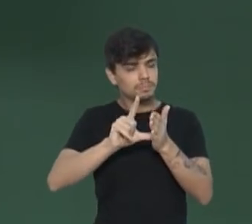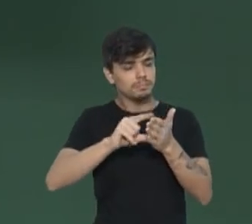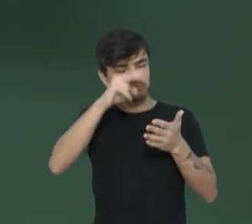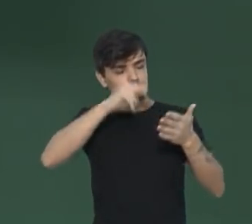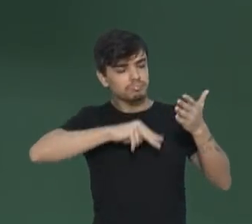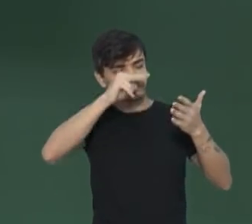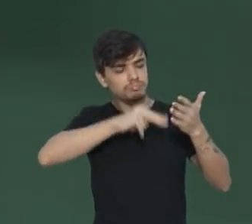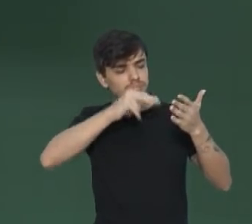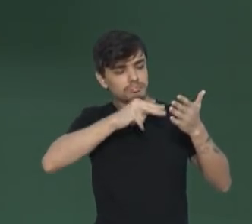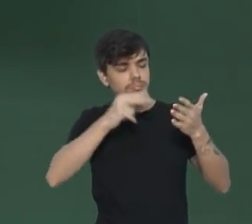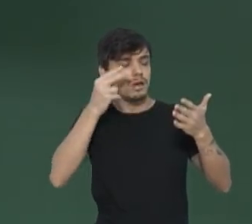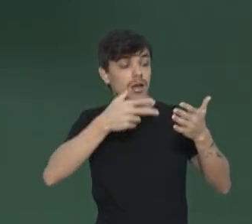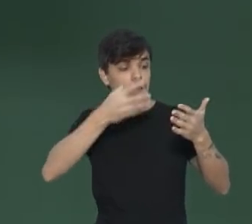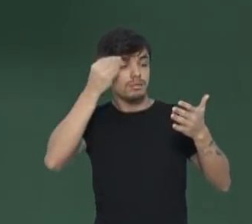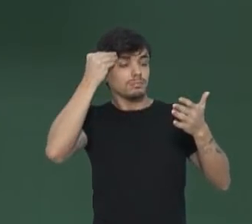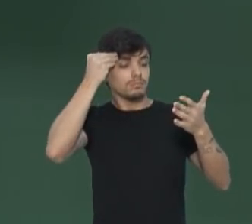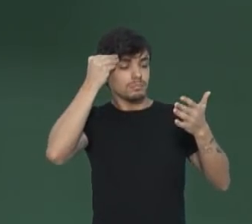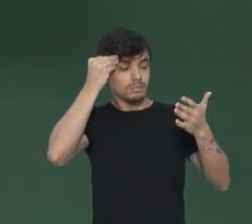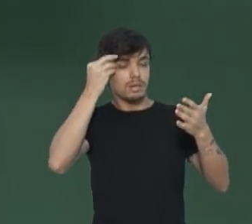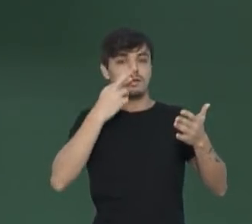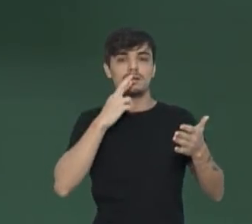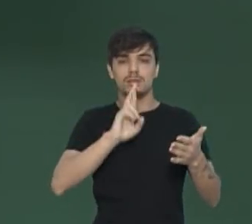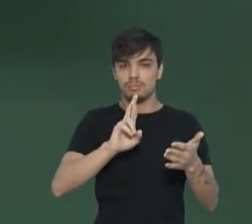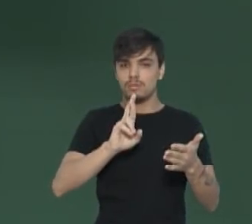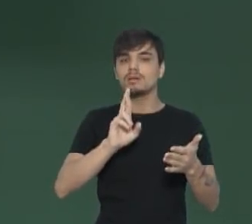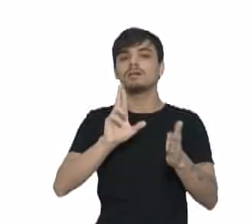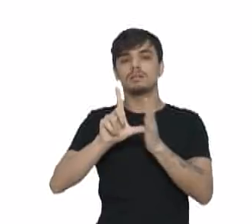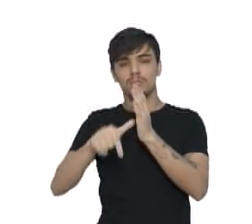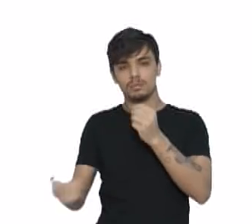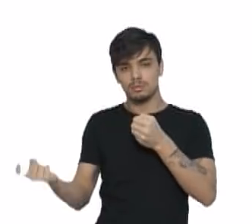gente falou, responde para mim e depois a gente volta.